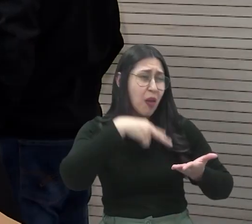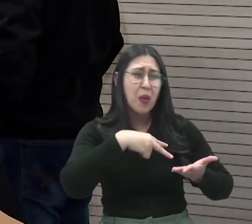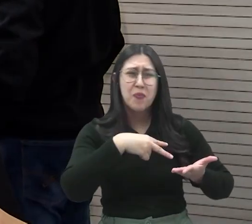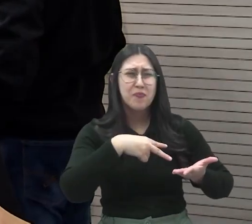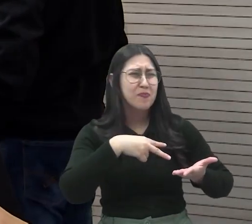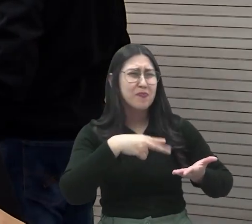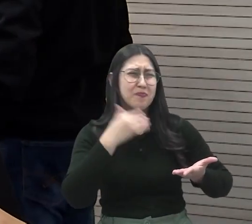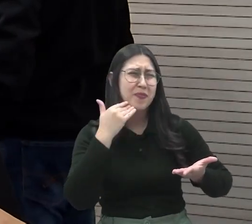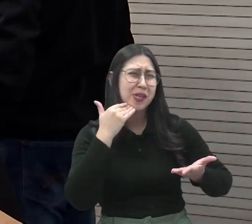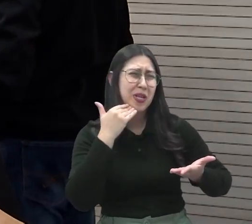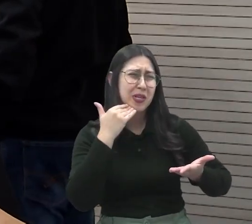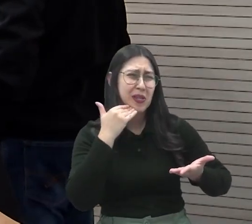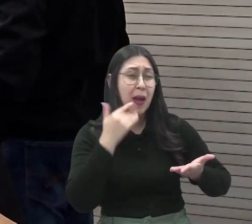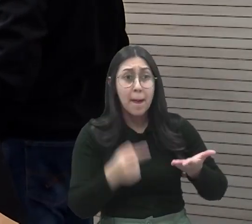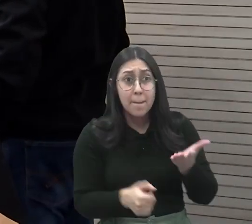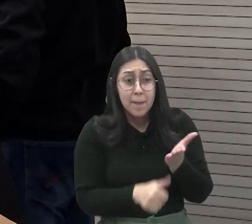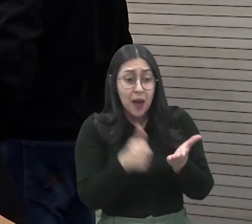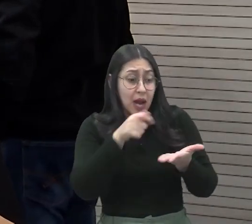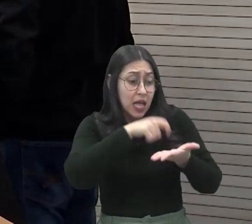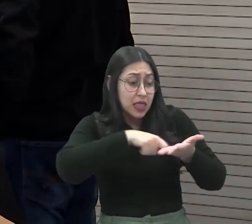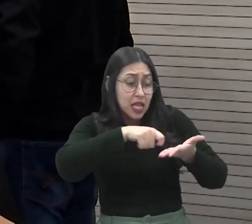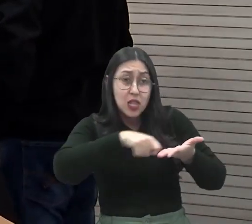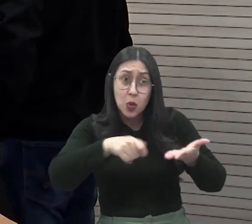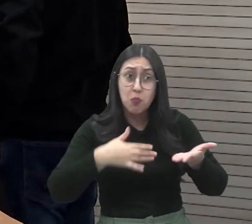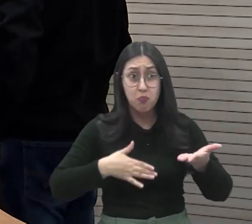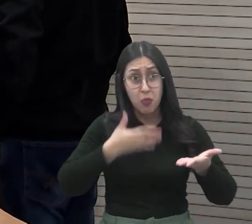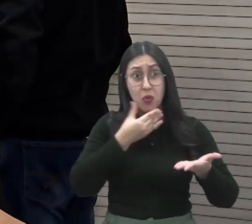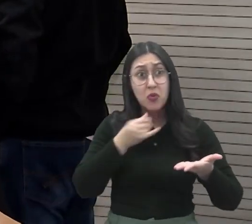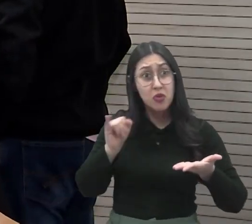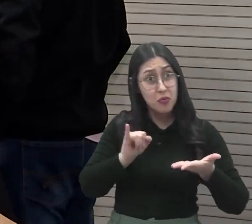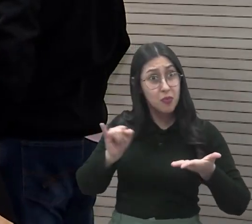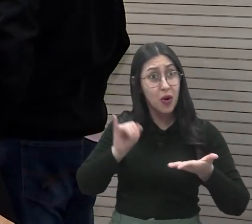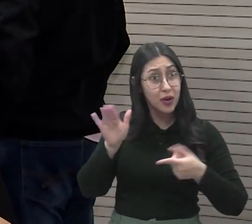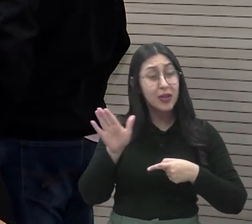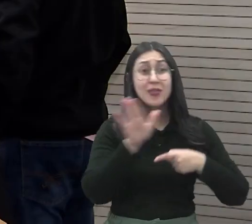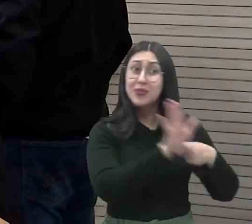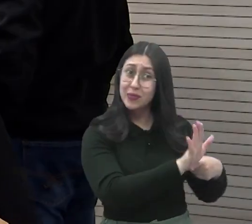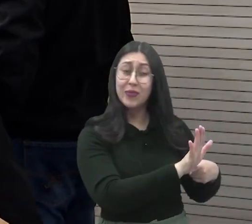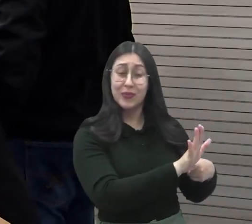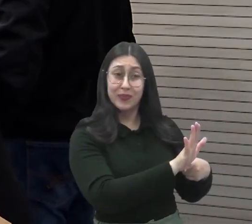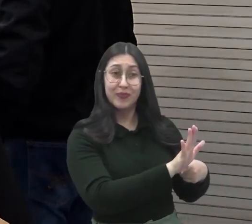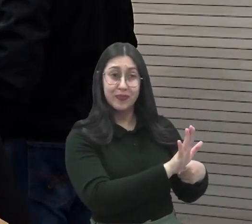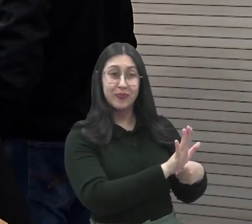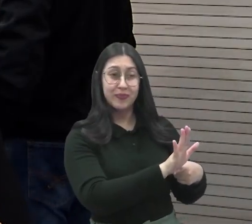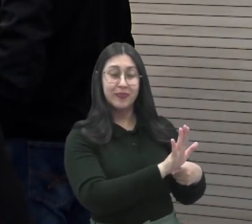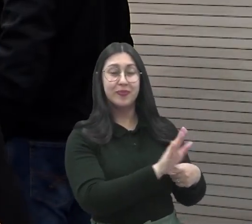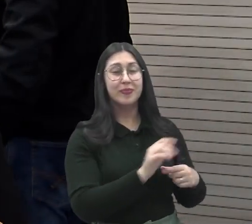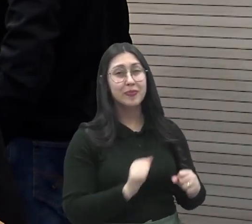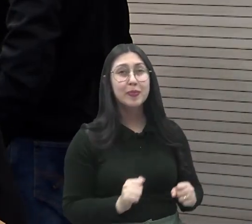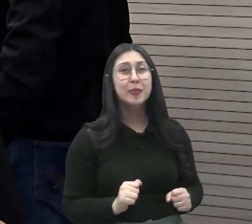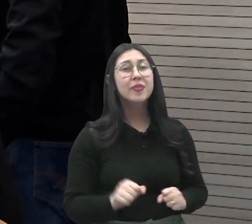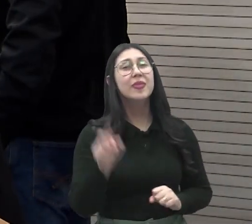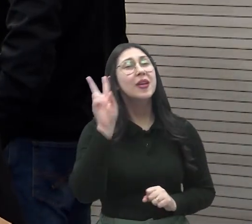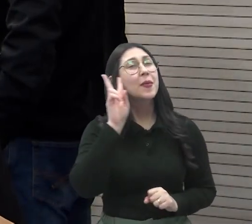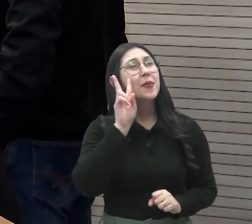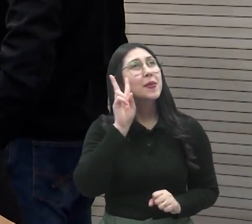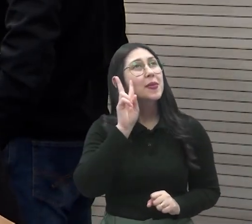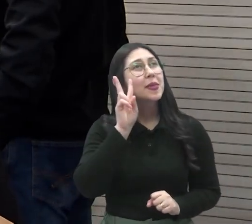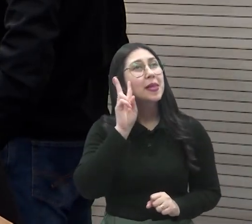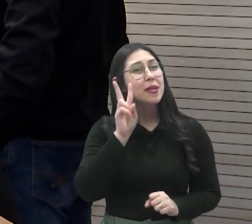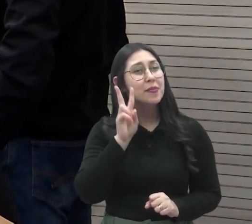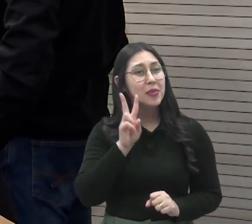mal sabia assinar. A primeira assinatura dele, quem ajudou foi o meu irmão, foi o Dé, né? O André, né? Eu